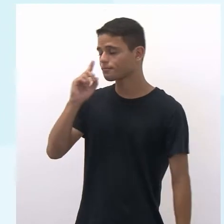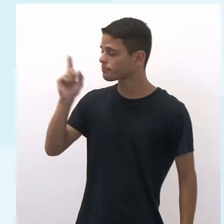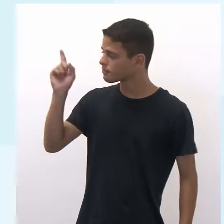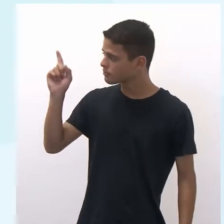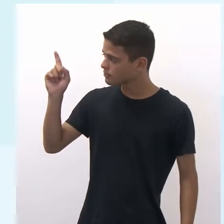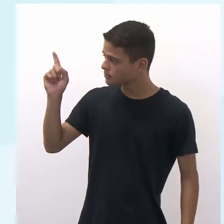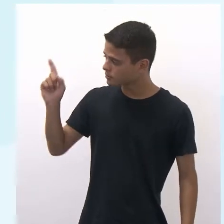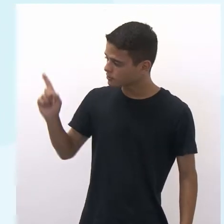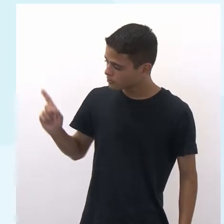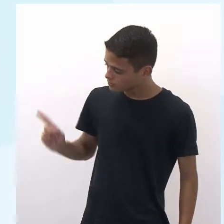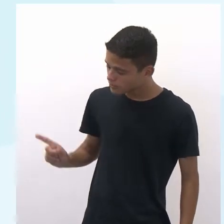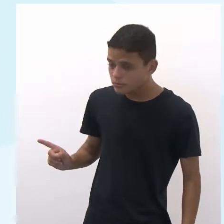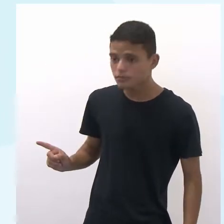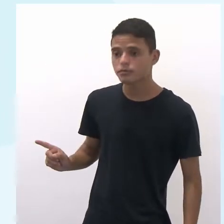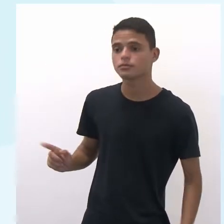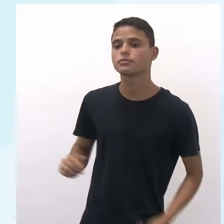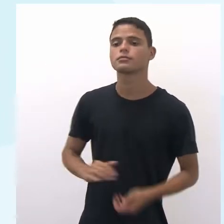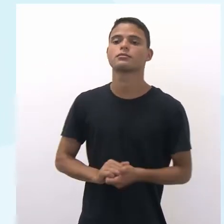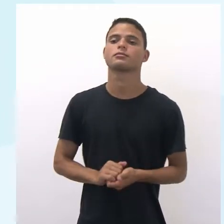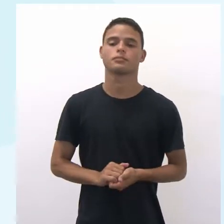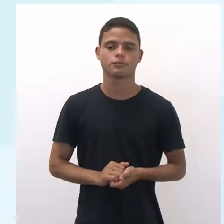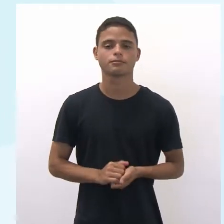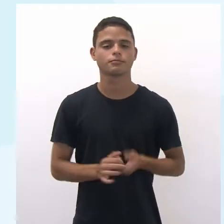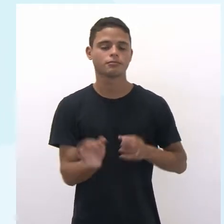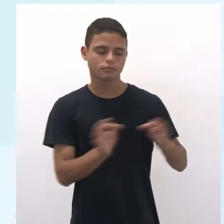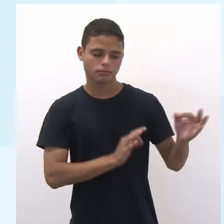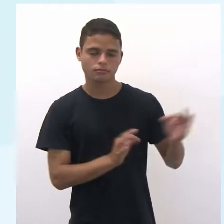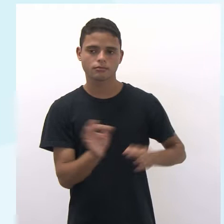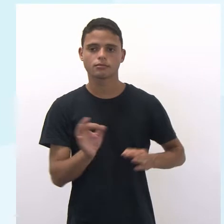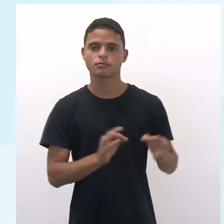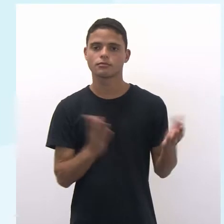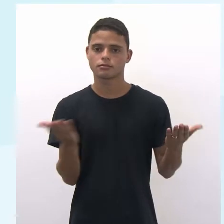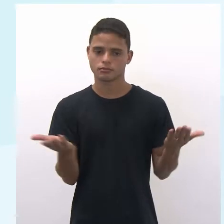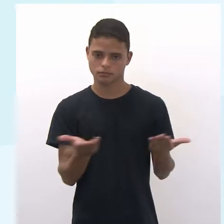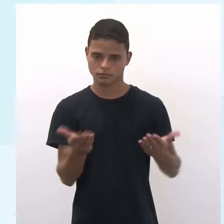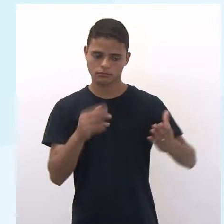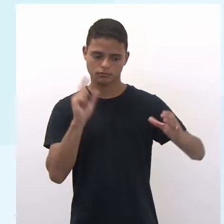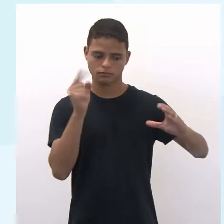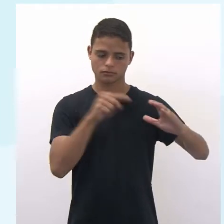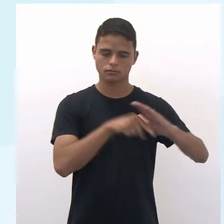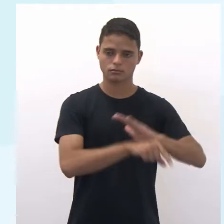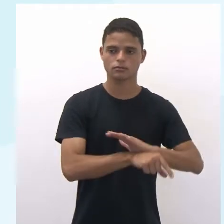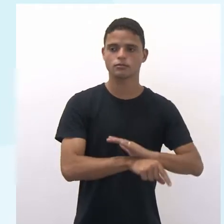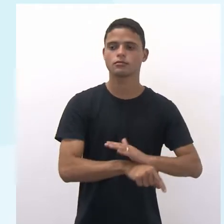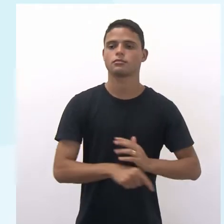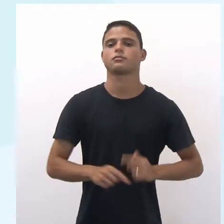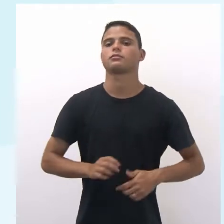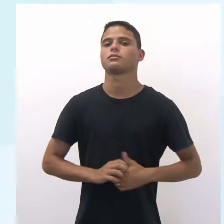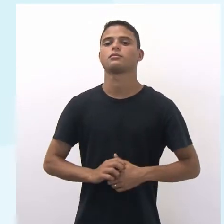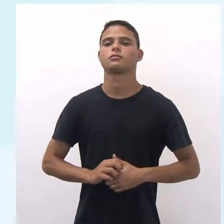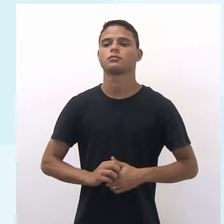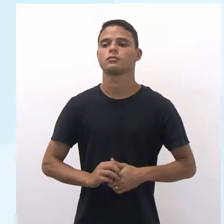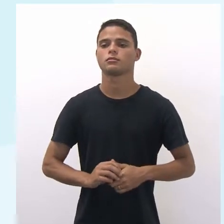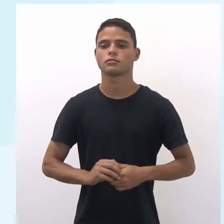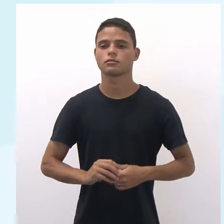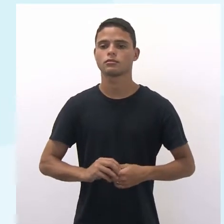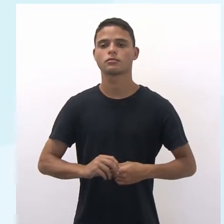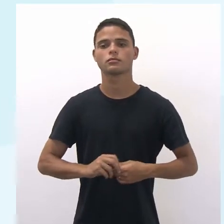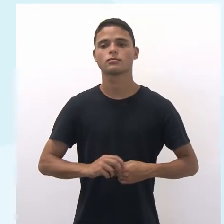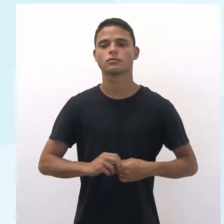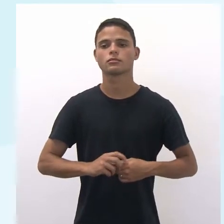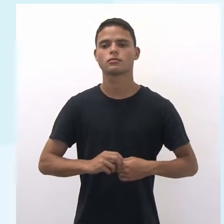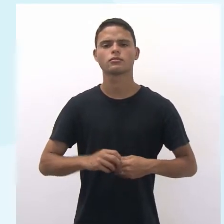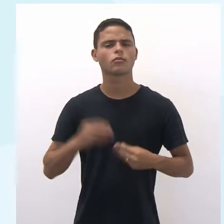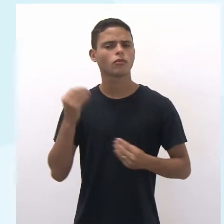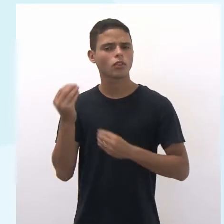pouquinho mais desse planejamento. Estou falando tanto do planejamento, mas vou falar mais especificamente dele, né? Como que a gente